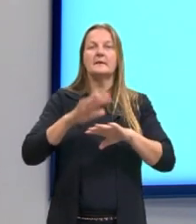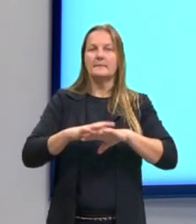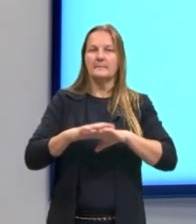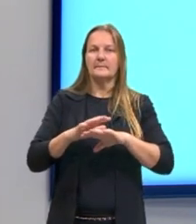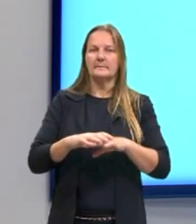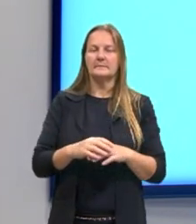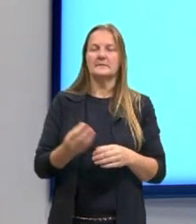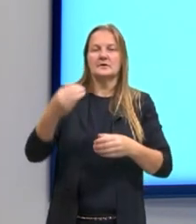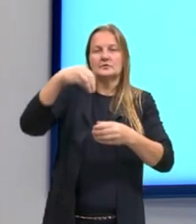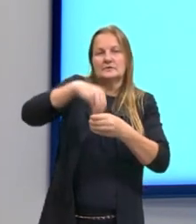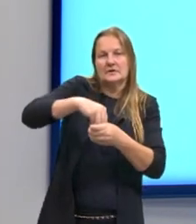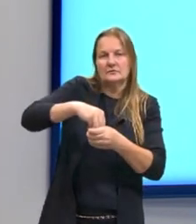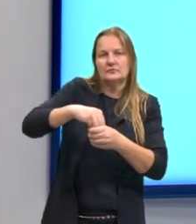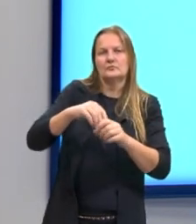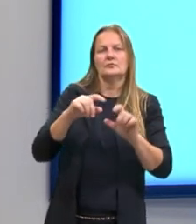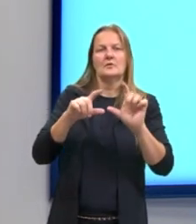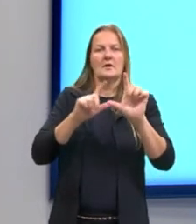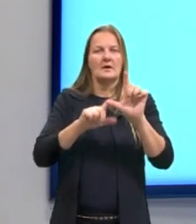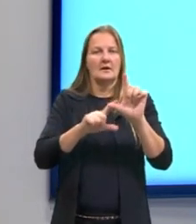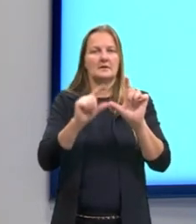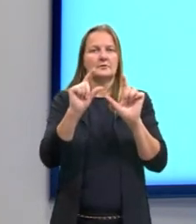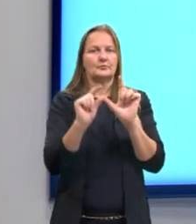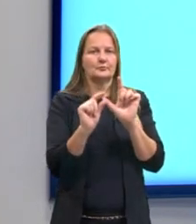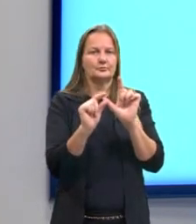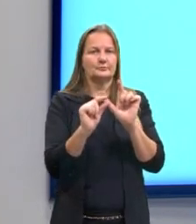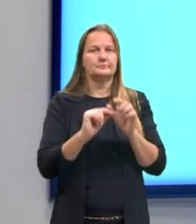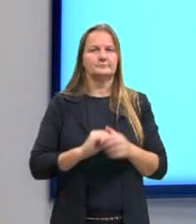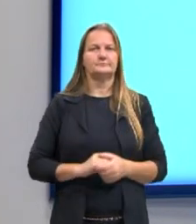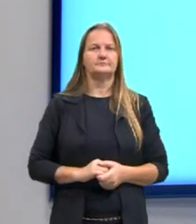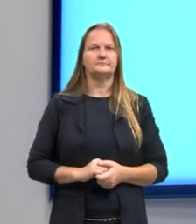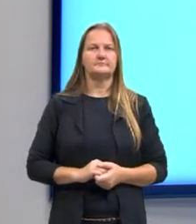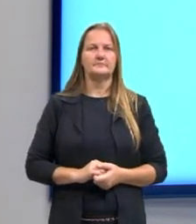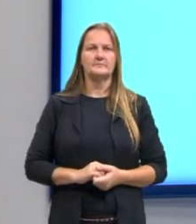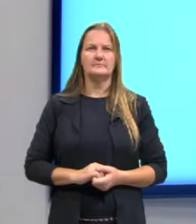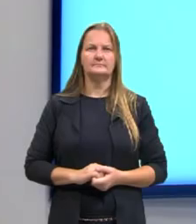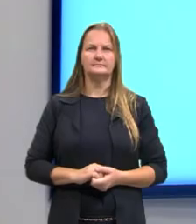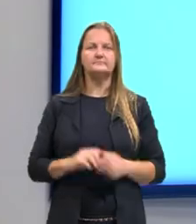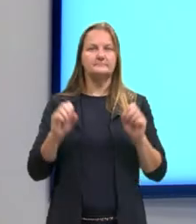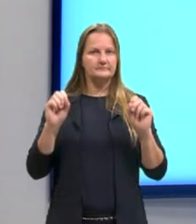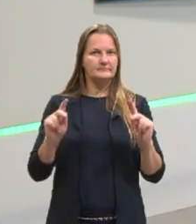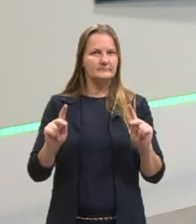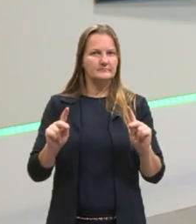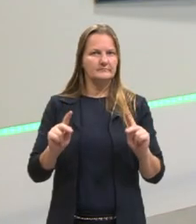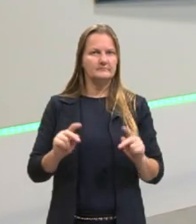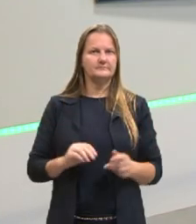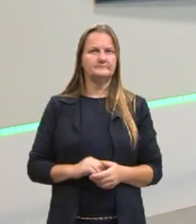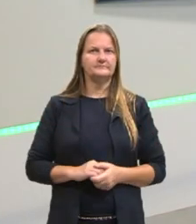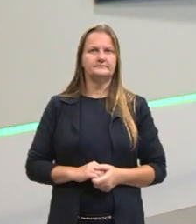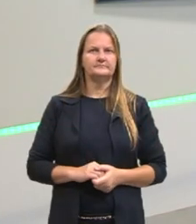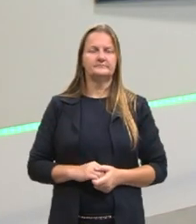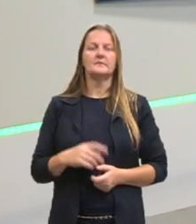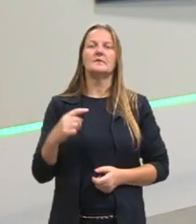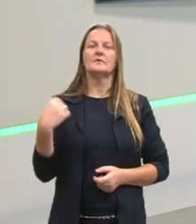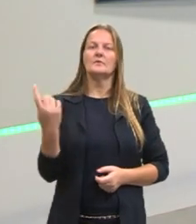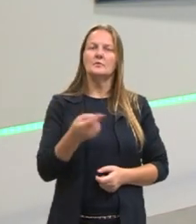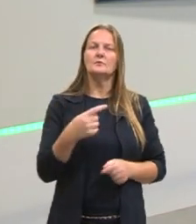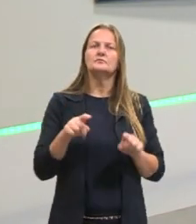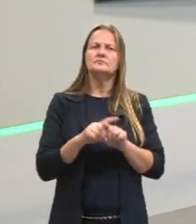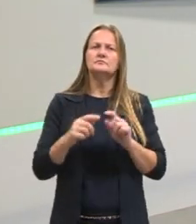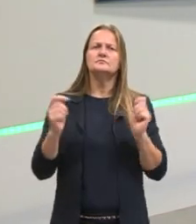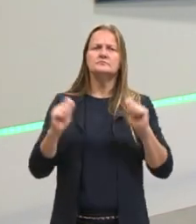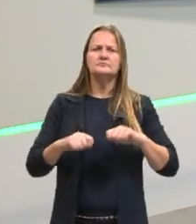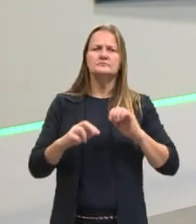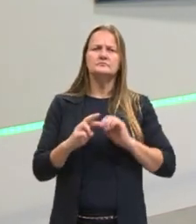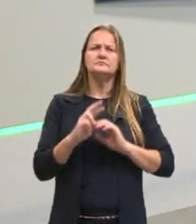elementos internos ali vão ser, quando letras, em minúsculo, ok? Nós também podemos